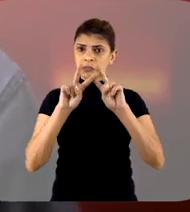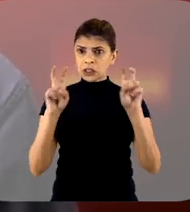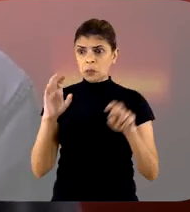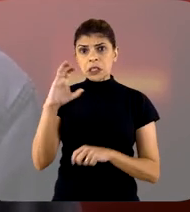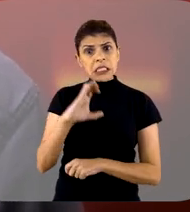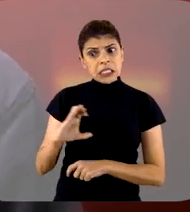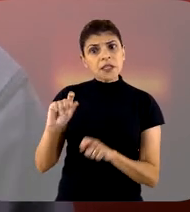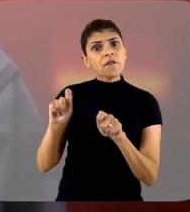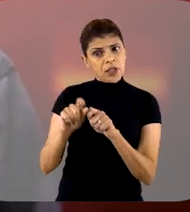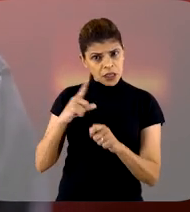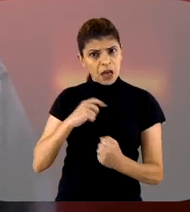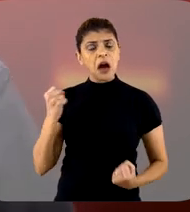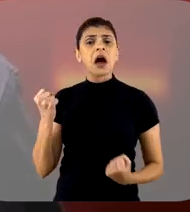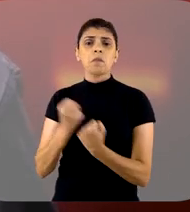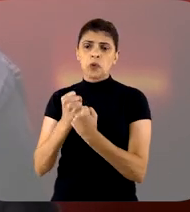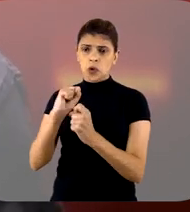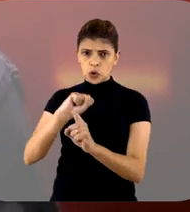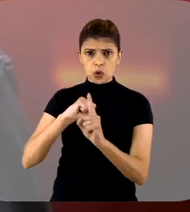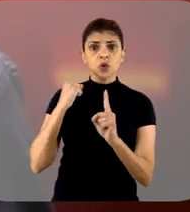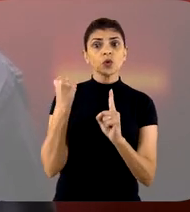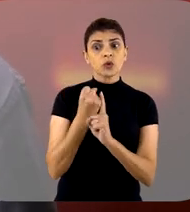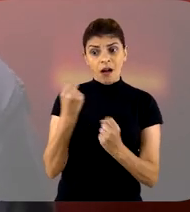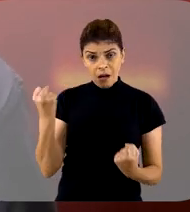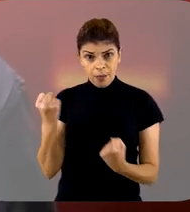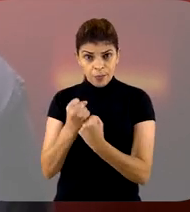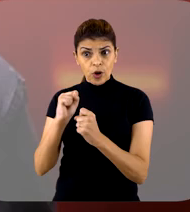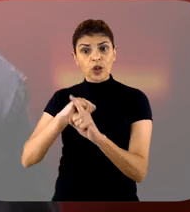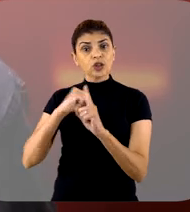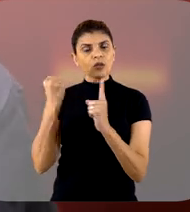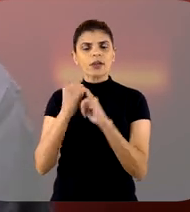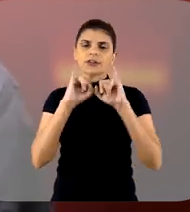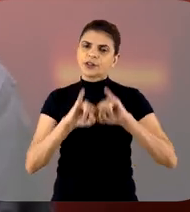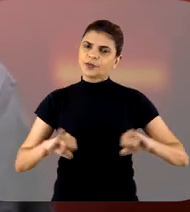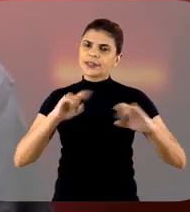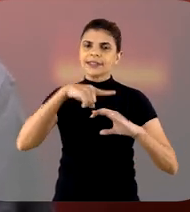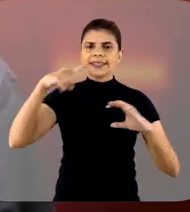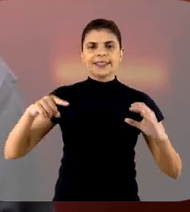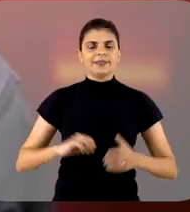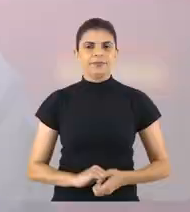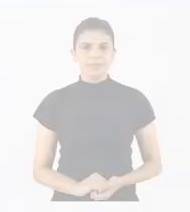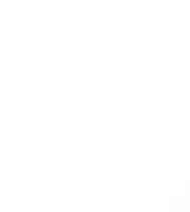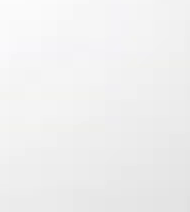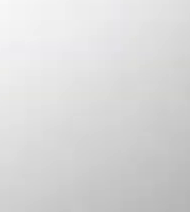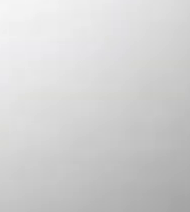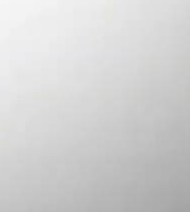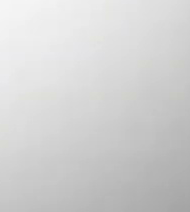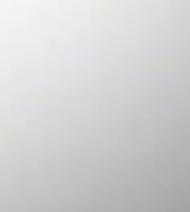de ciência fazem isso porque eles têm o apoio da sociedade. Esse apoio da sociedade só vem com a divulgação científica.